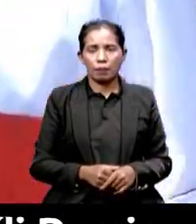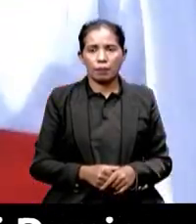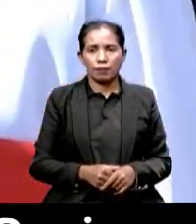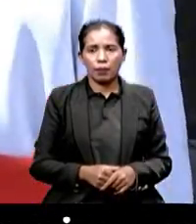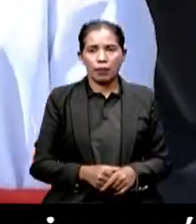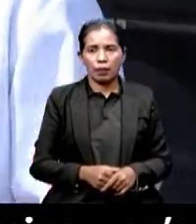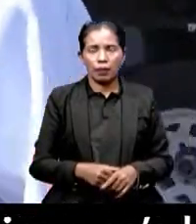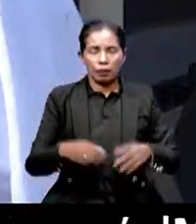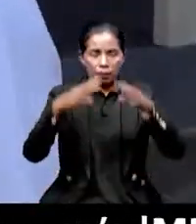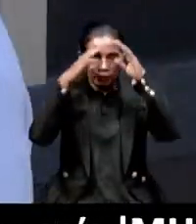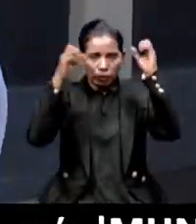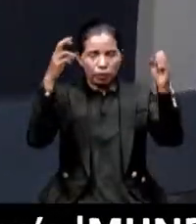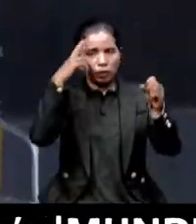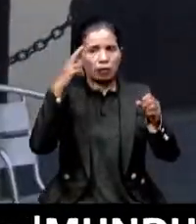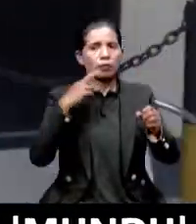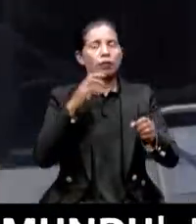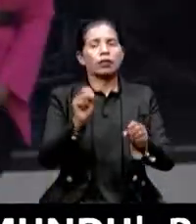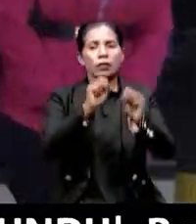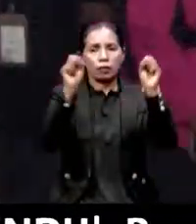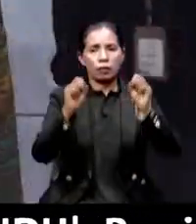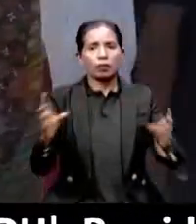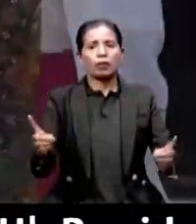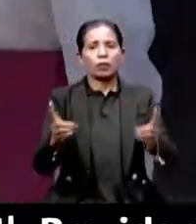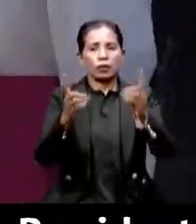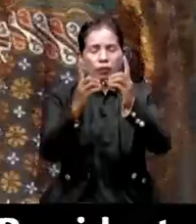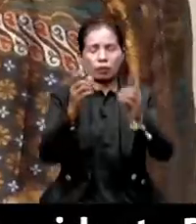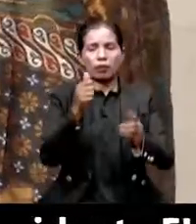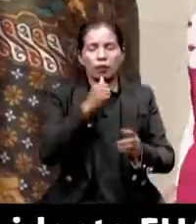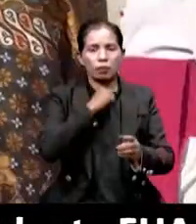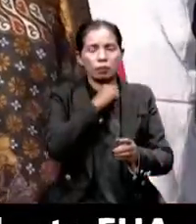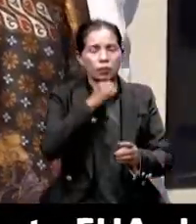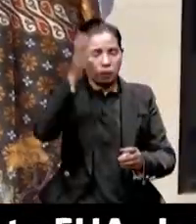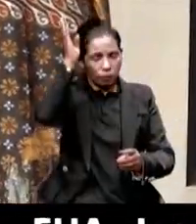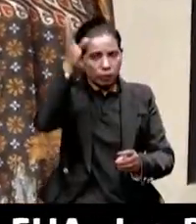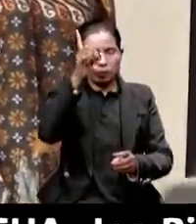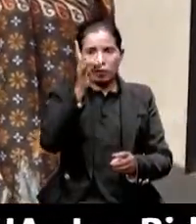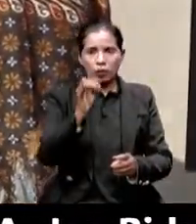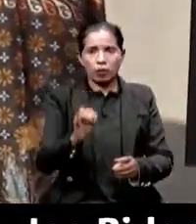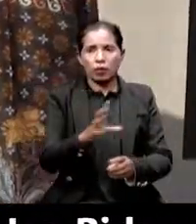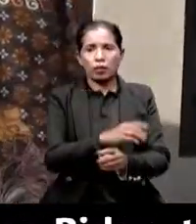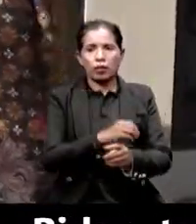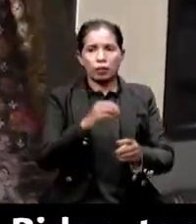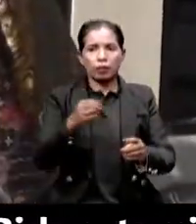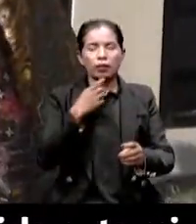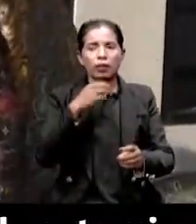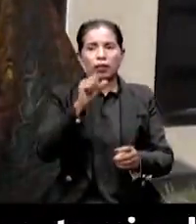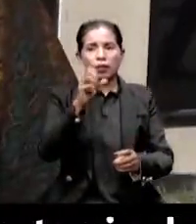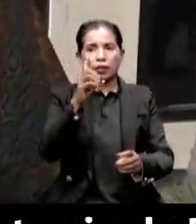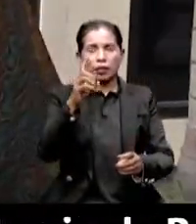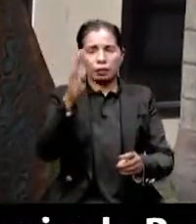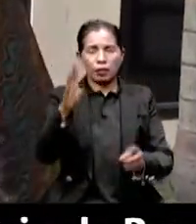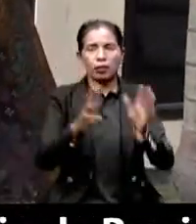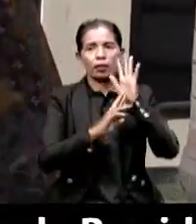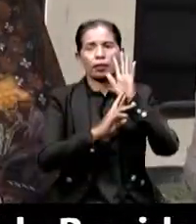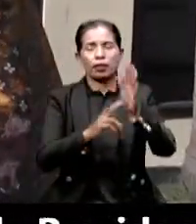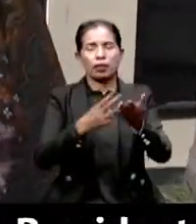Presidente da República, José Ramos Horta, sábado, né? A Sorumalo, o arcebispo, arquidiocese metropolita de Lí, Dom Virgílio Cardeal do Carmo da Silva, SDB, no